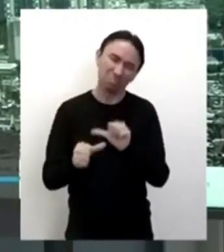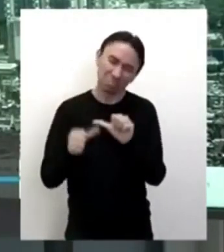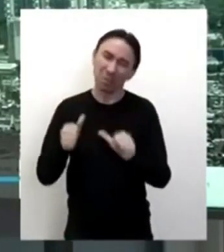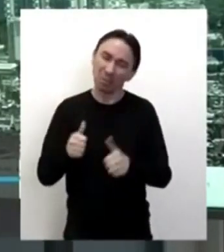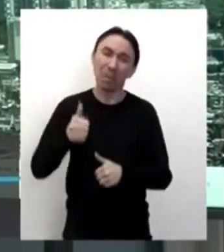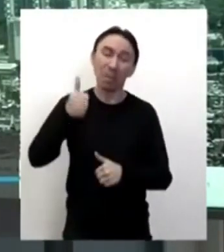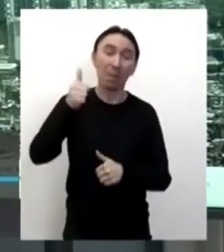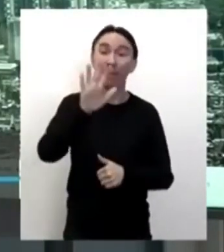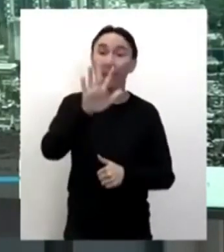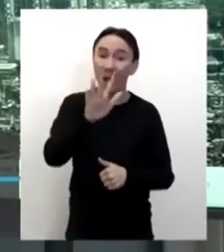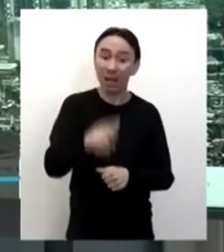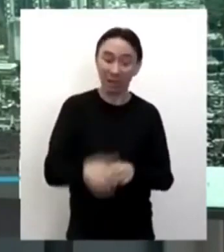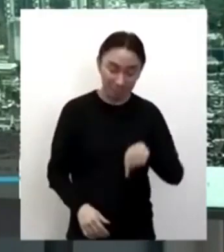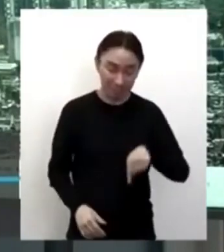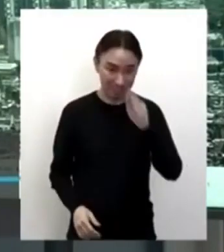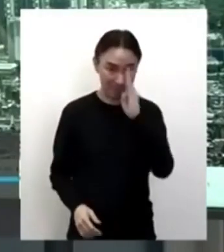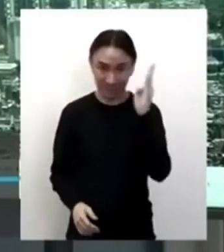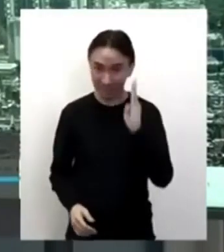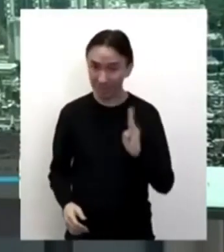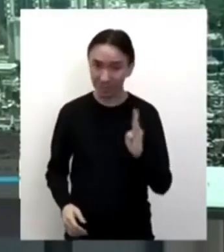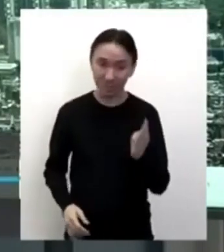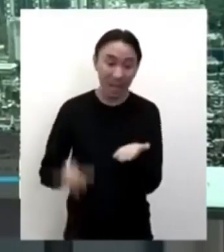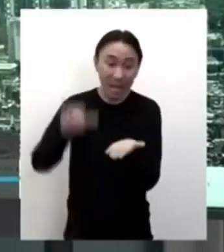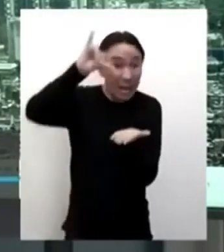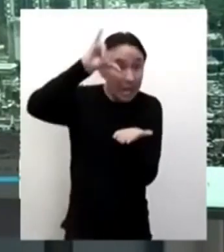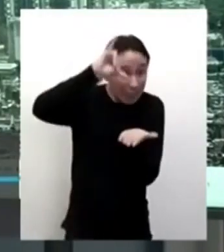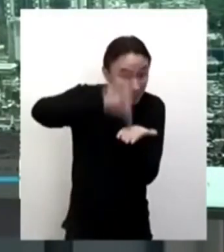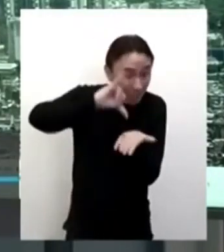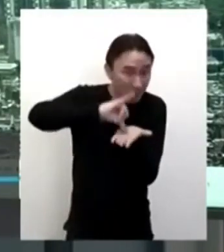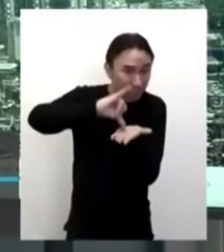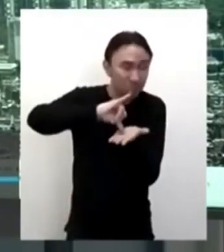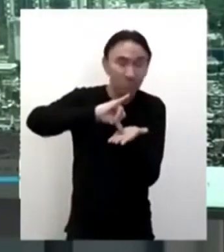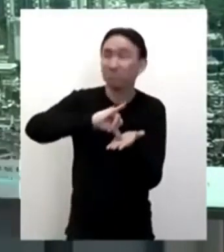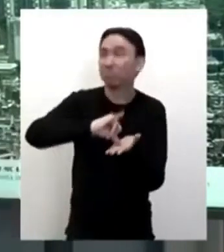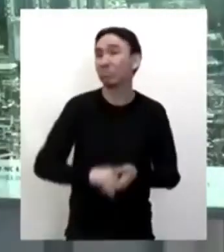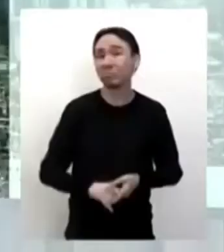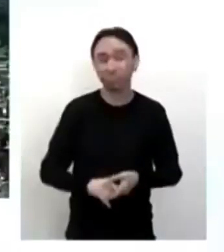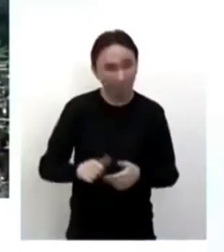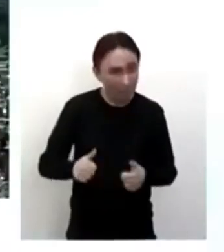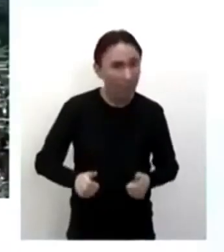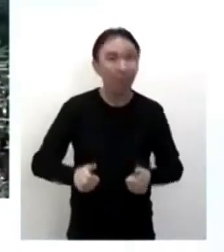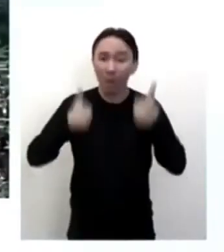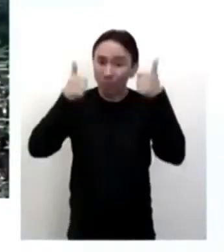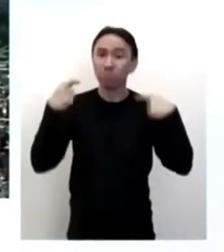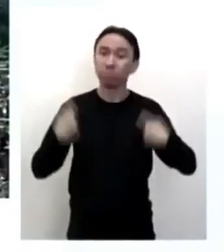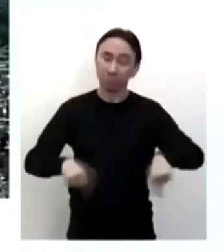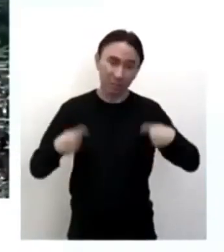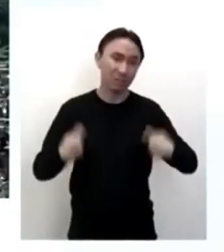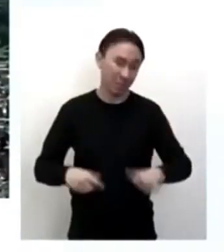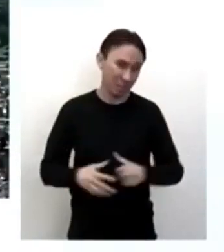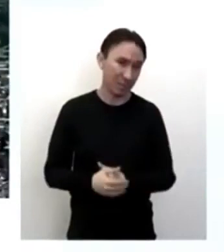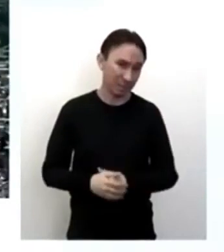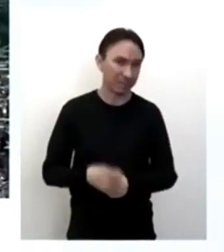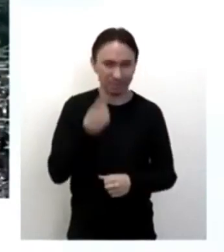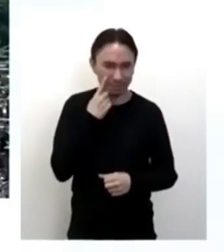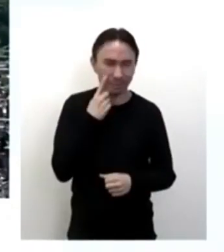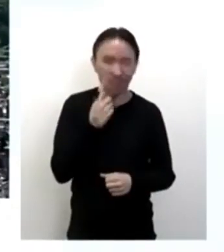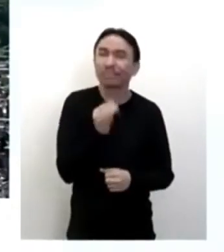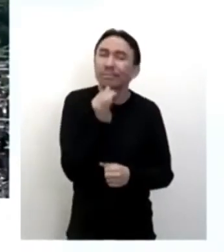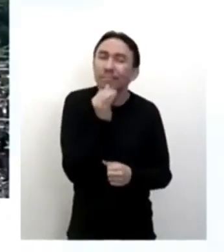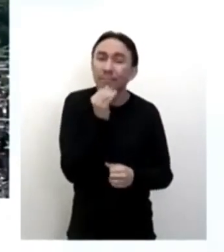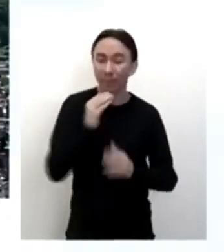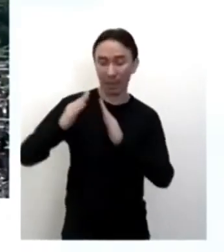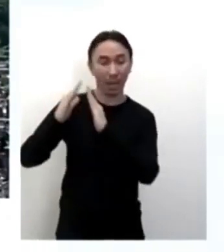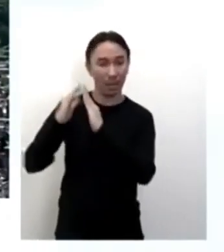urbanas, principalmente as capitais, precisa melhorar e muito. Como, por exemplo, a moradia, né? Nós temos aí a imagem da moradia, né? E a